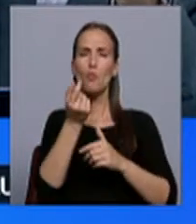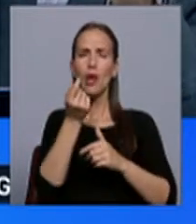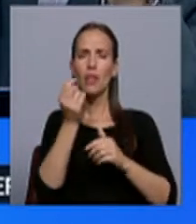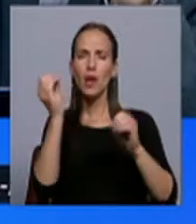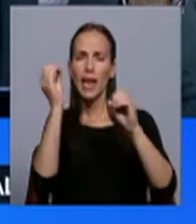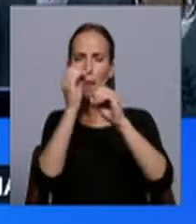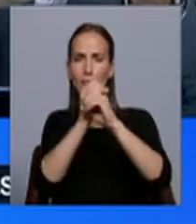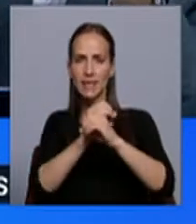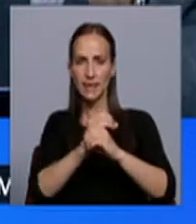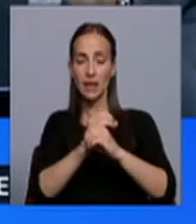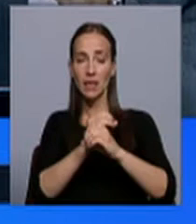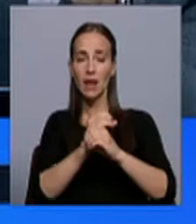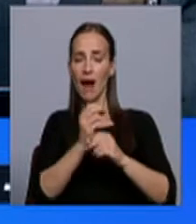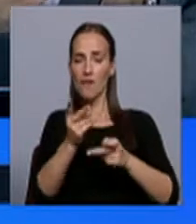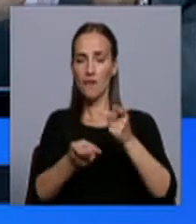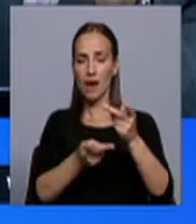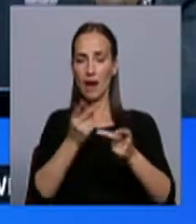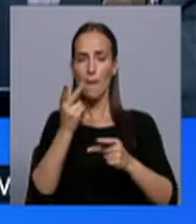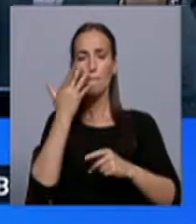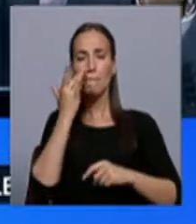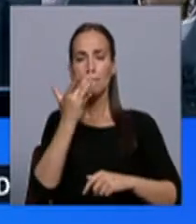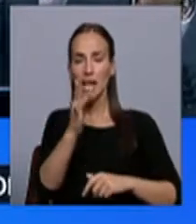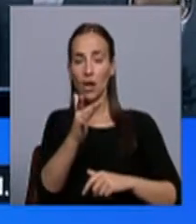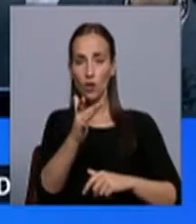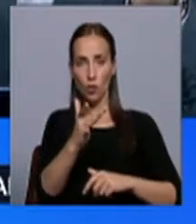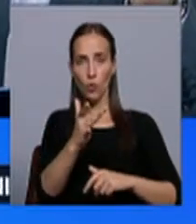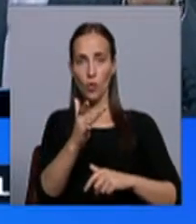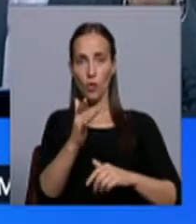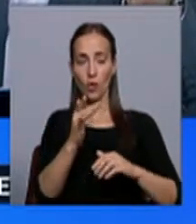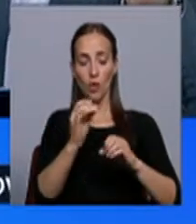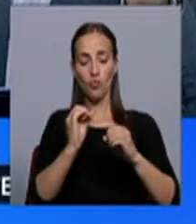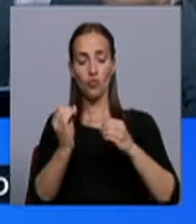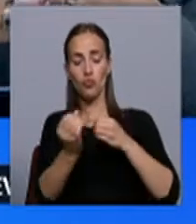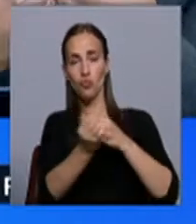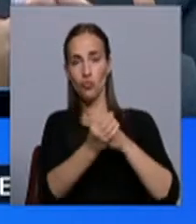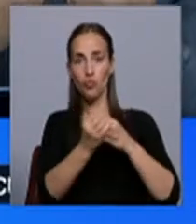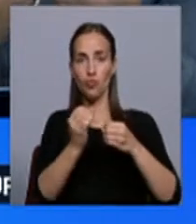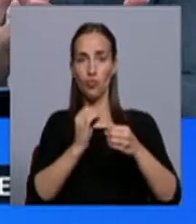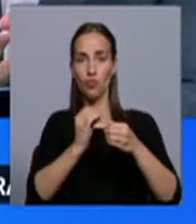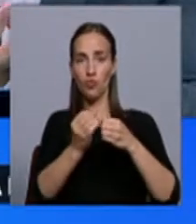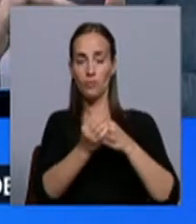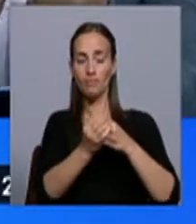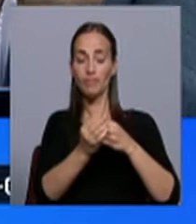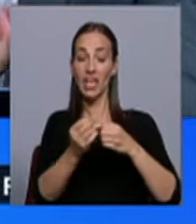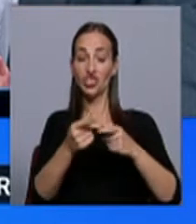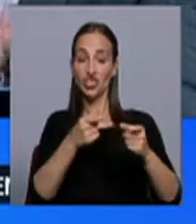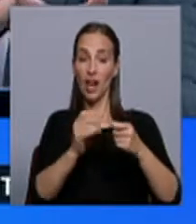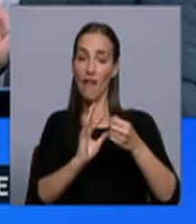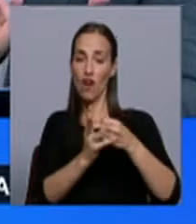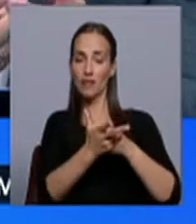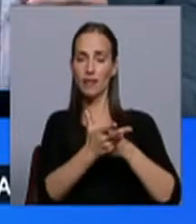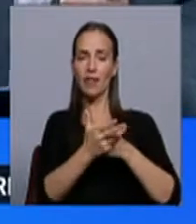aquilo que se chama um trânsito à frente da sua estrela. Isto faz com que haja um pequenino eclipse e, portanto, medir aquela variação